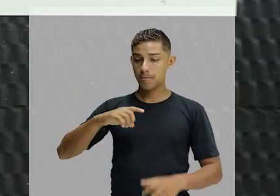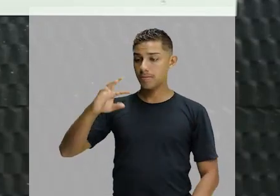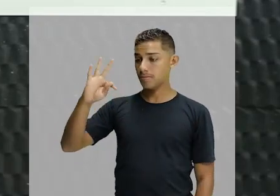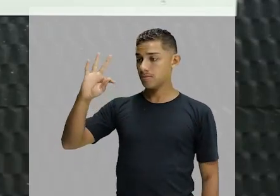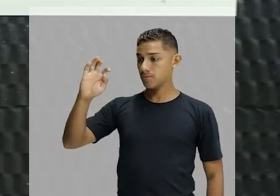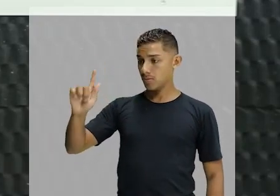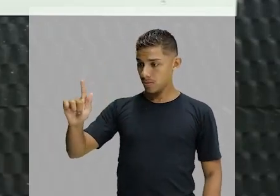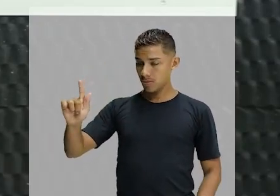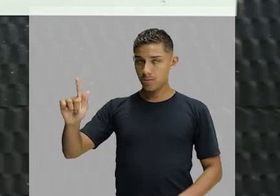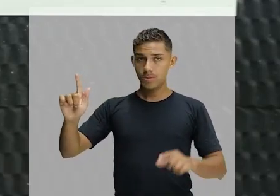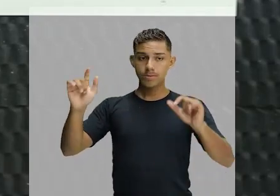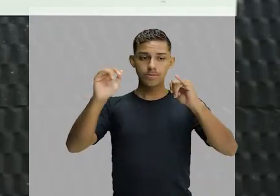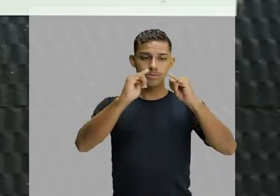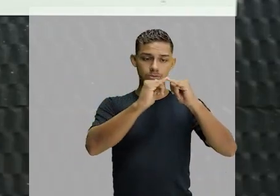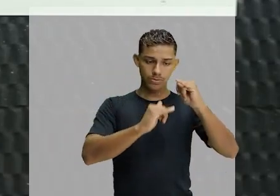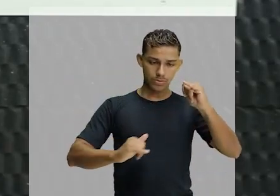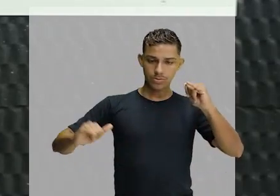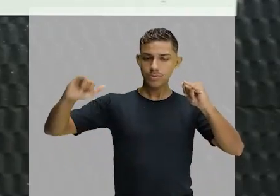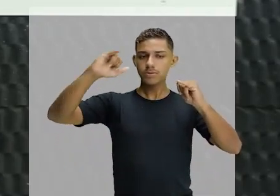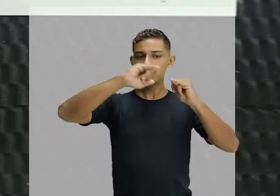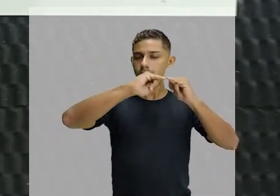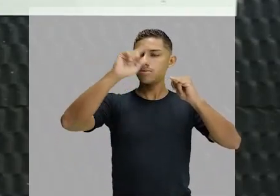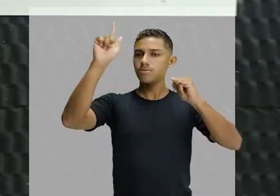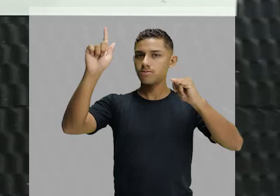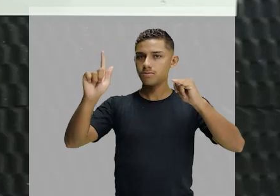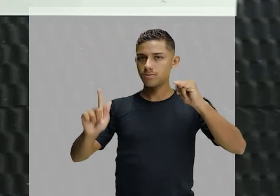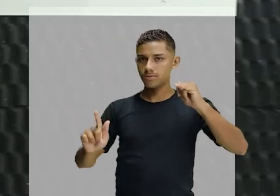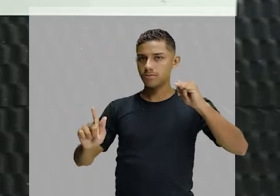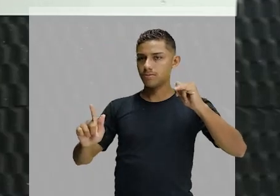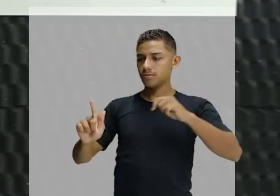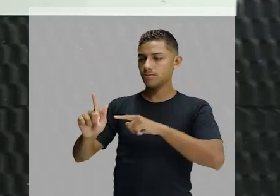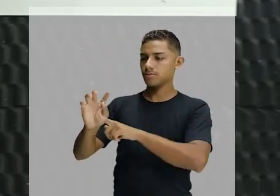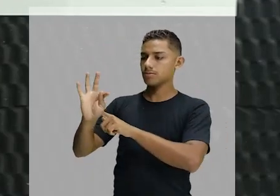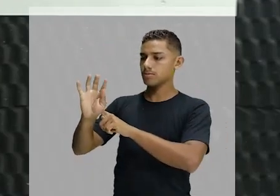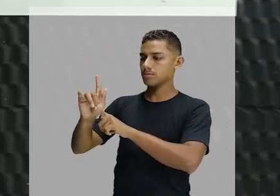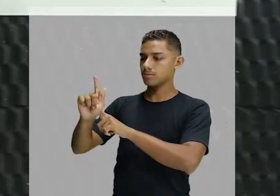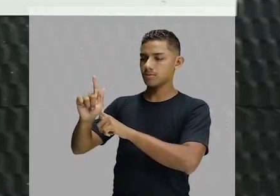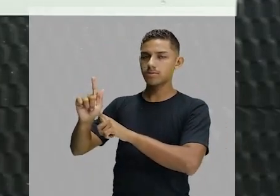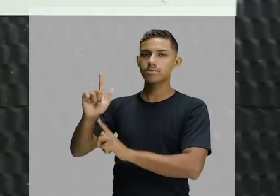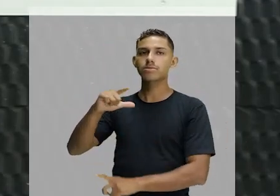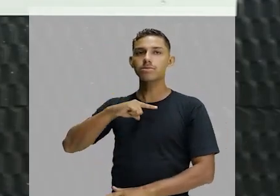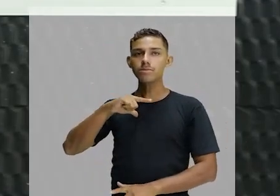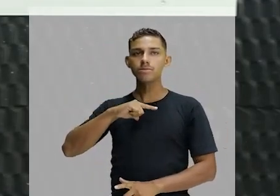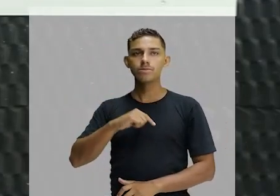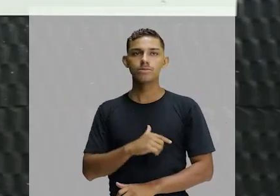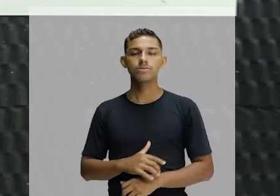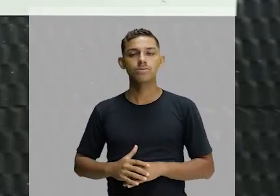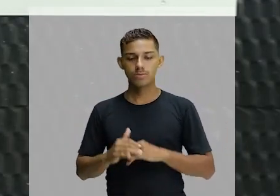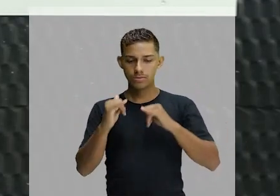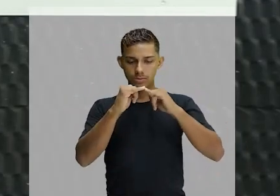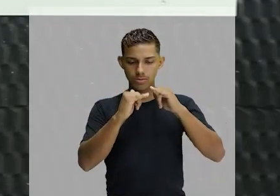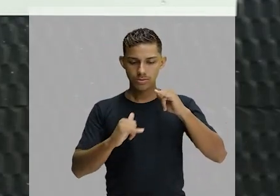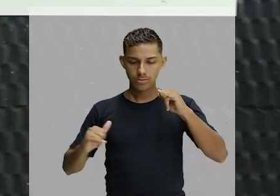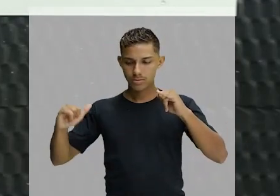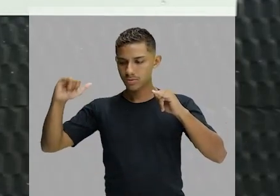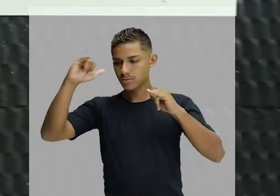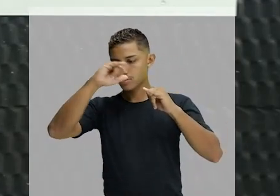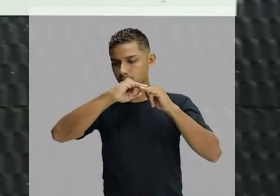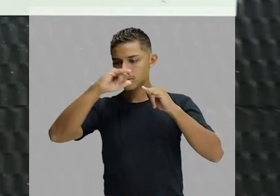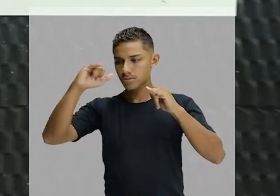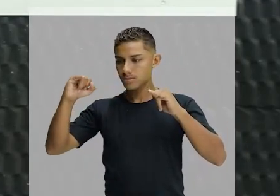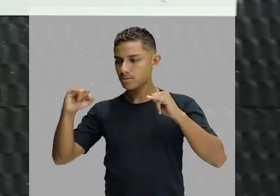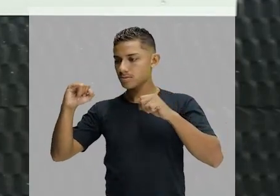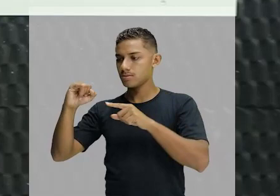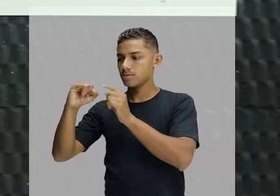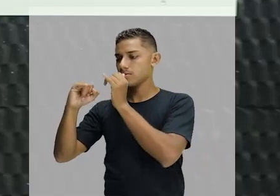tangente a essa circunferência. Por que ela é tangente? Porque ela encosta em um ponto. Turma, lembrando, para nós encontrarmos a equação da